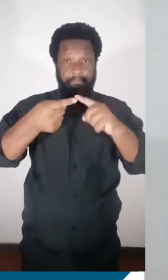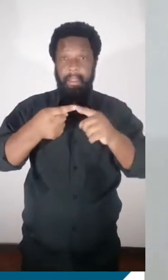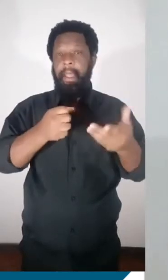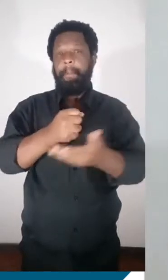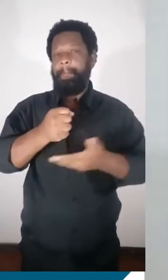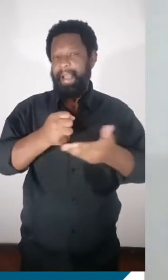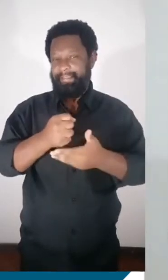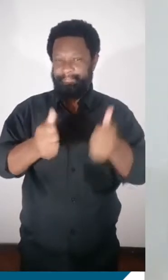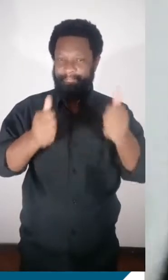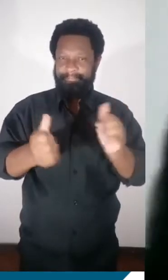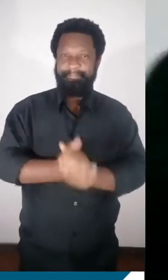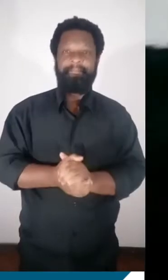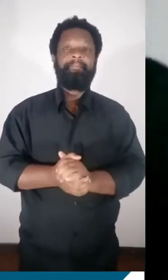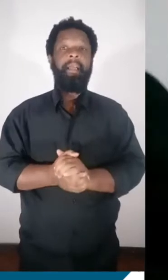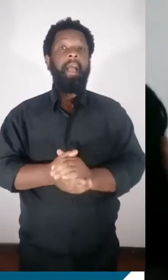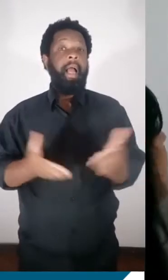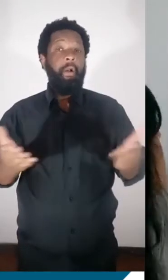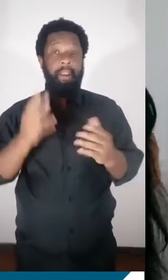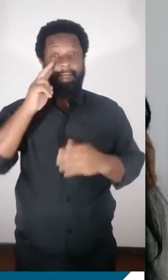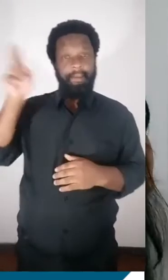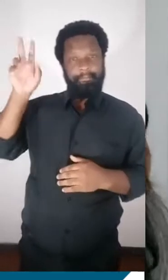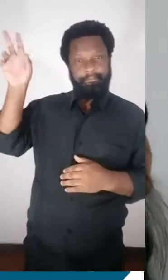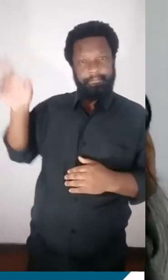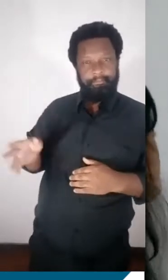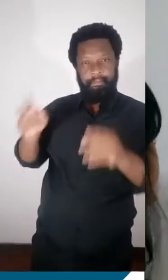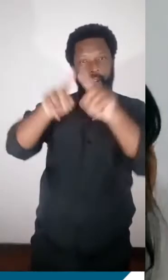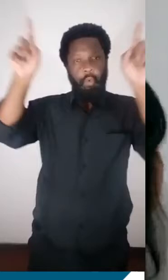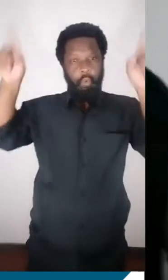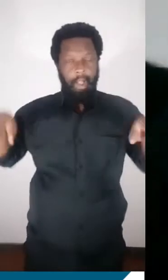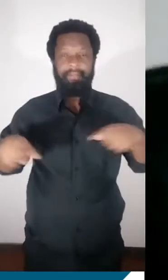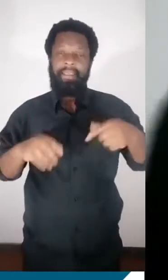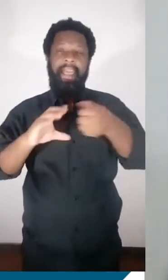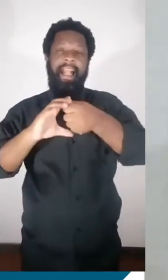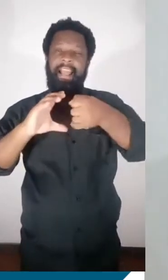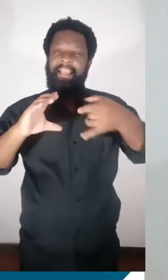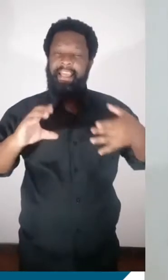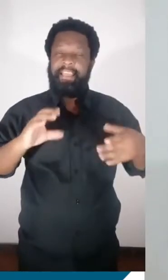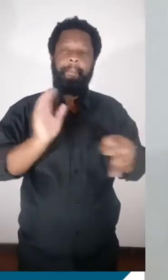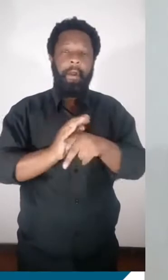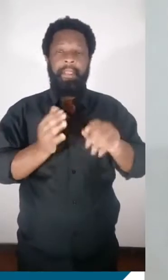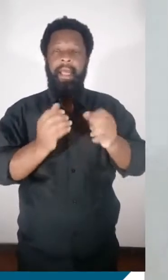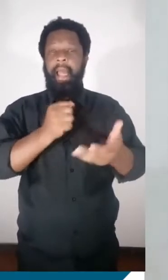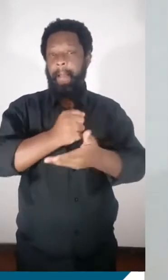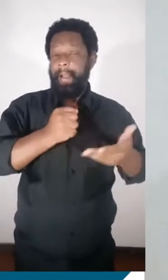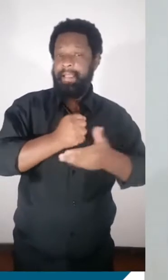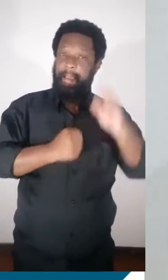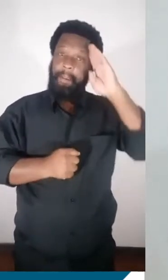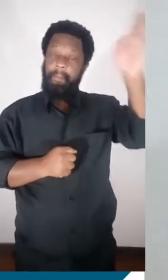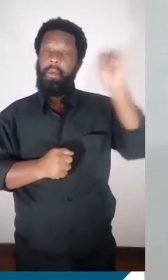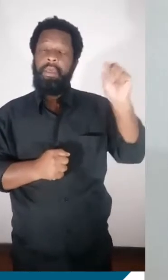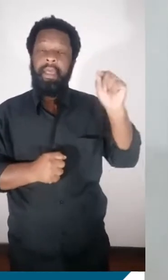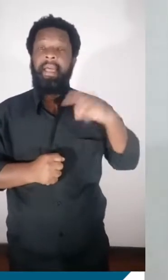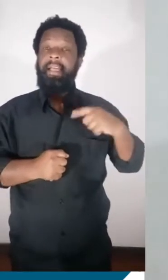bases, beleza? Bom, aqui eu coloquei algumas características sobre as bases, e a primeira característica é